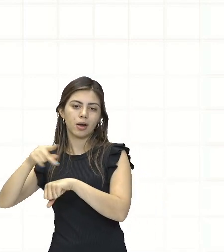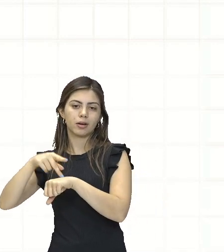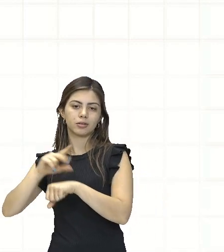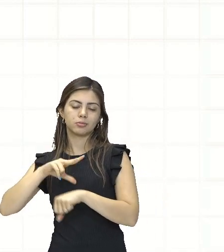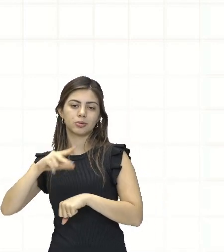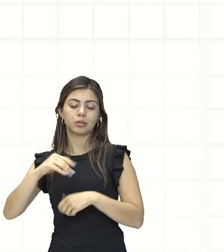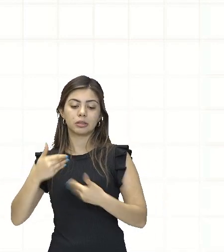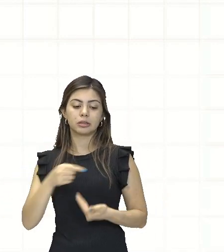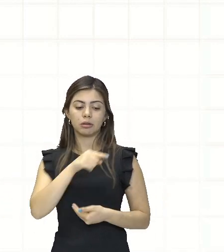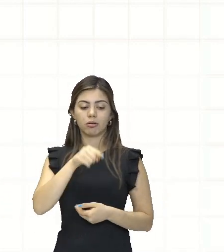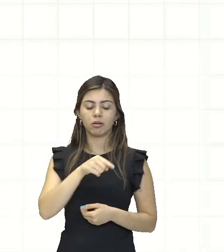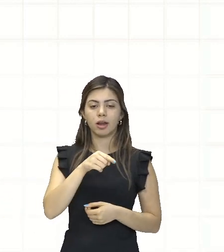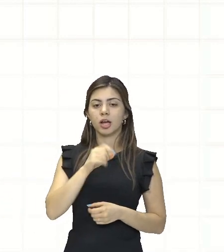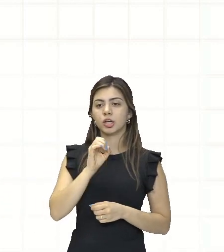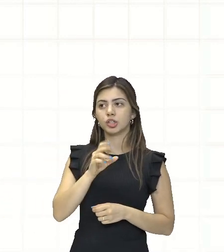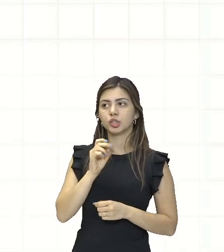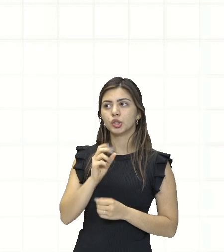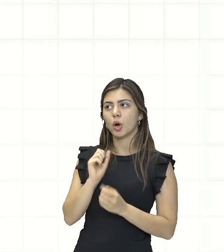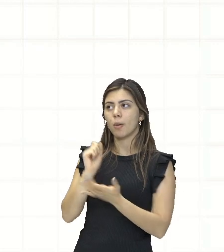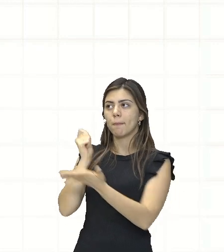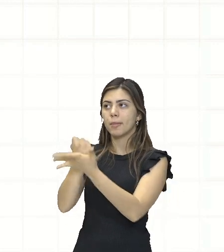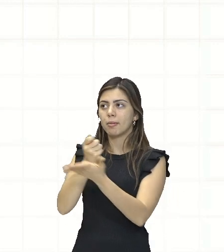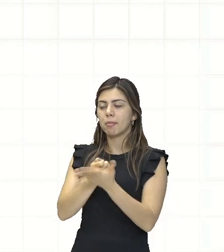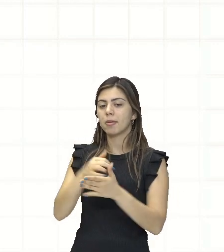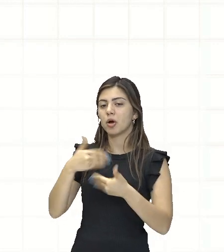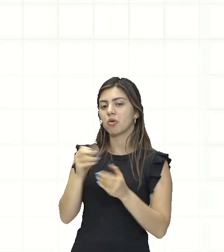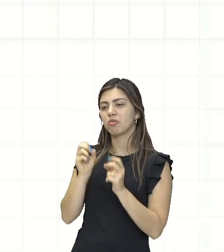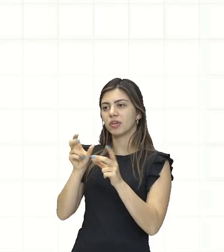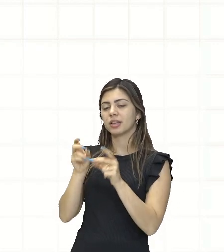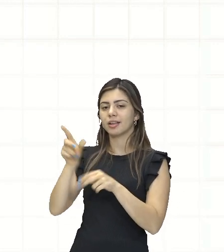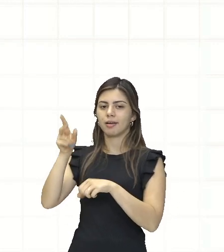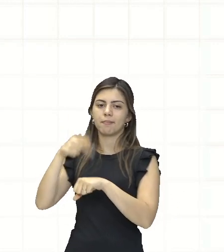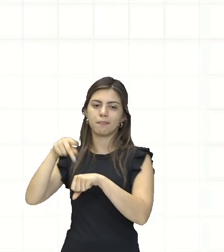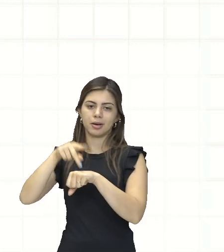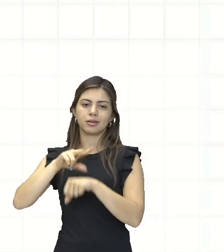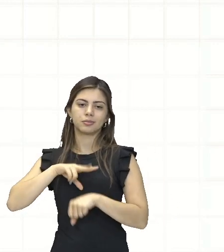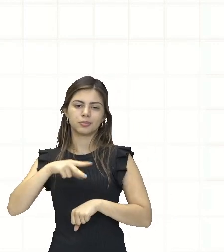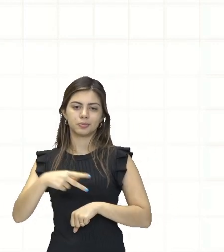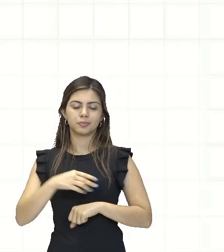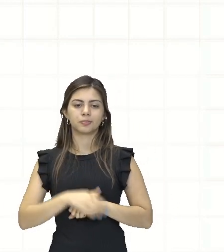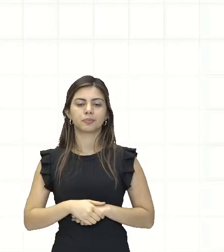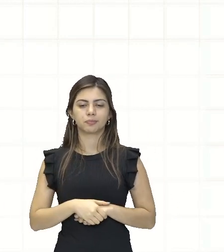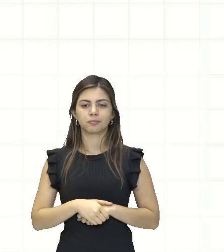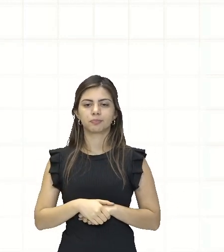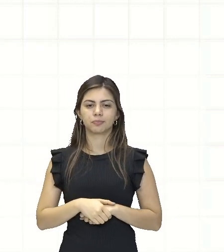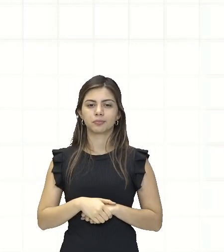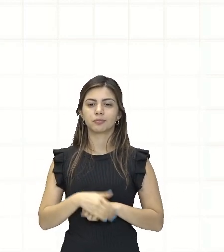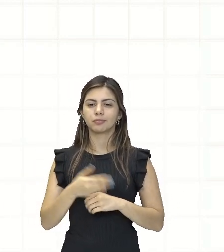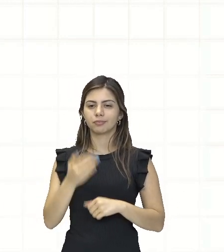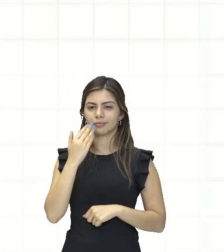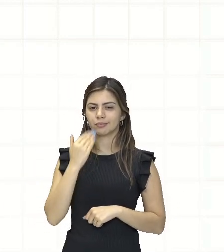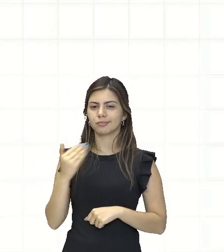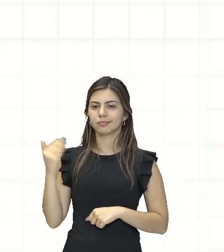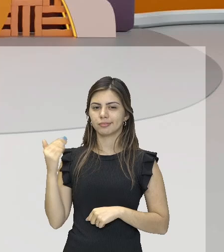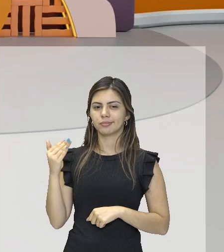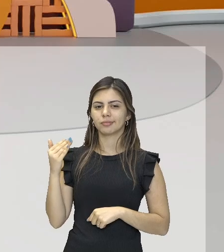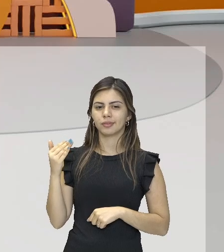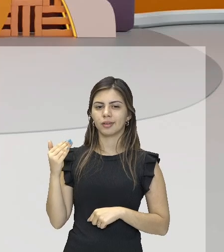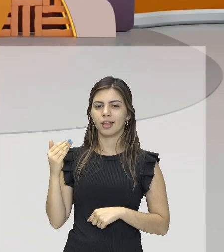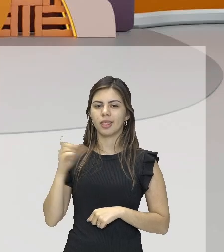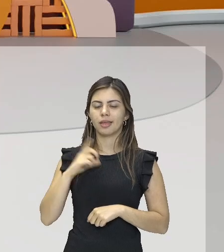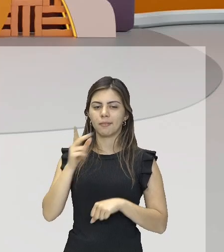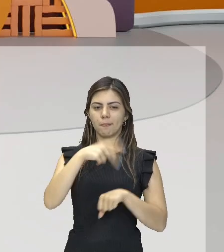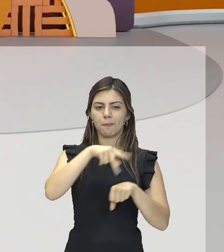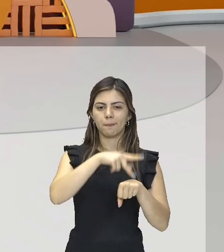e vender para Portugal, ok? Observem aqui agora que temos a bandeira de dois países,